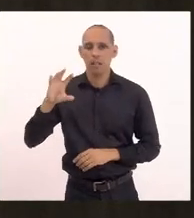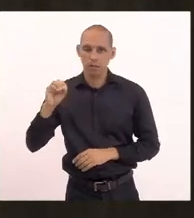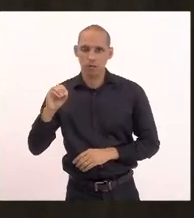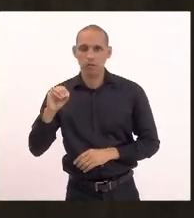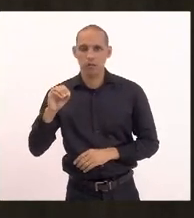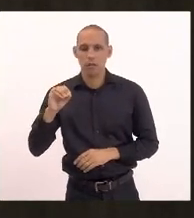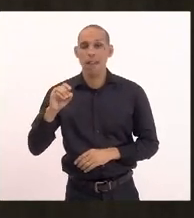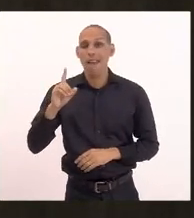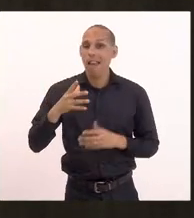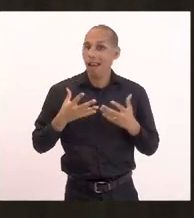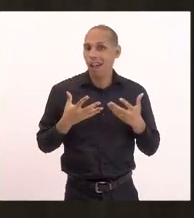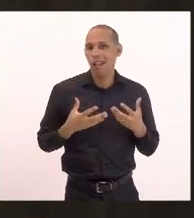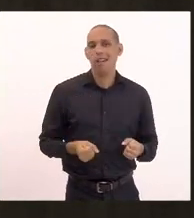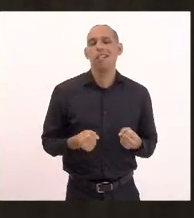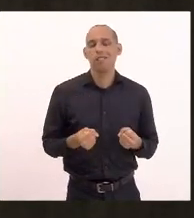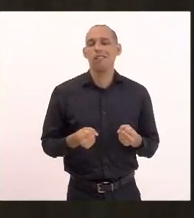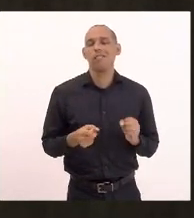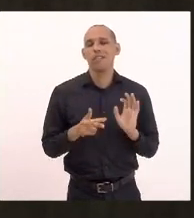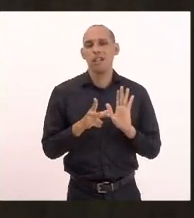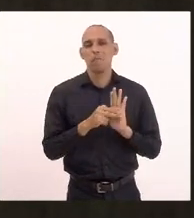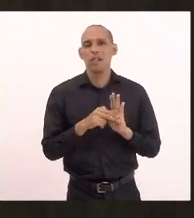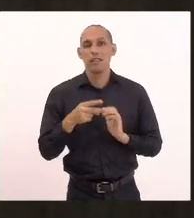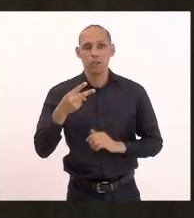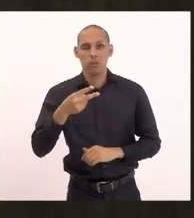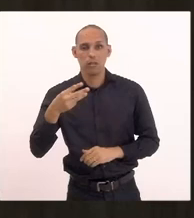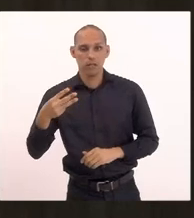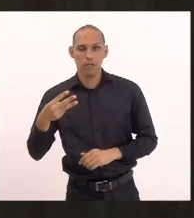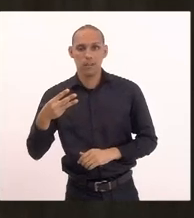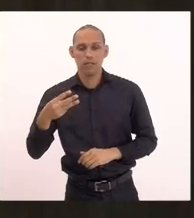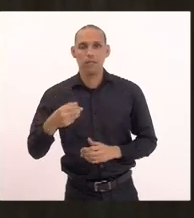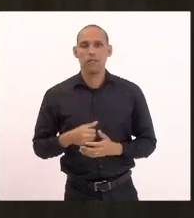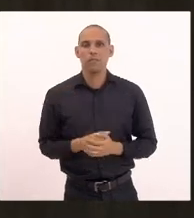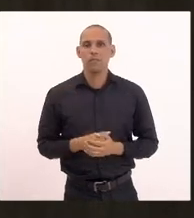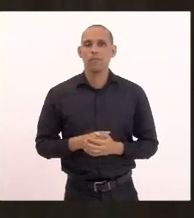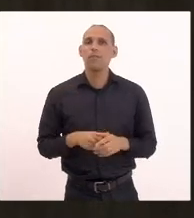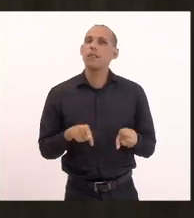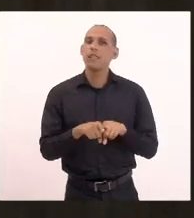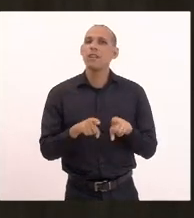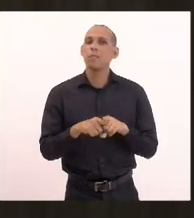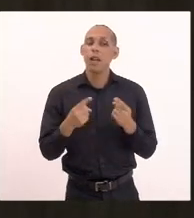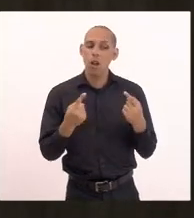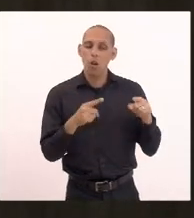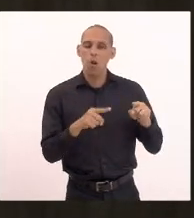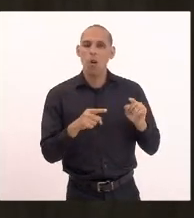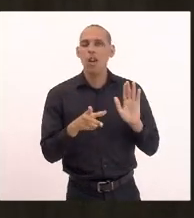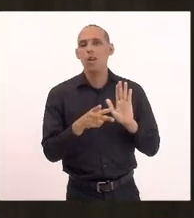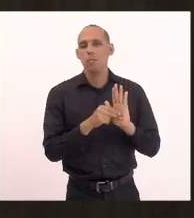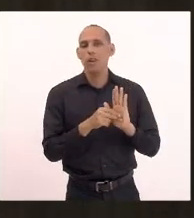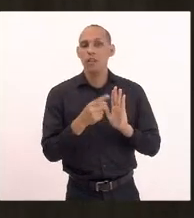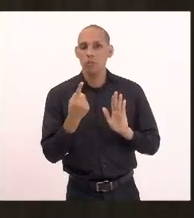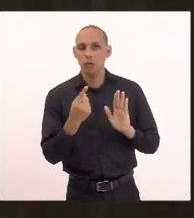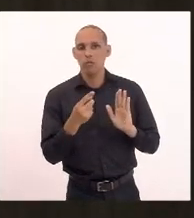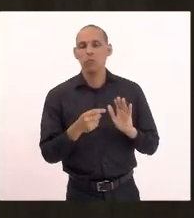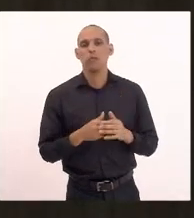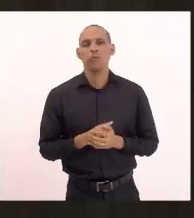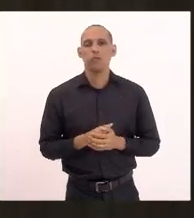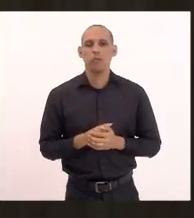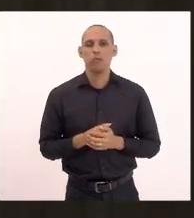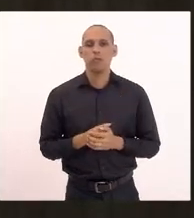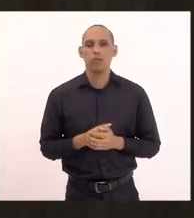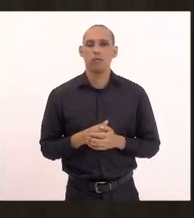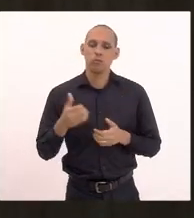É favorável às emendas 2 e 3 e contrário à emenda 1, concluindo